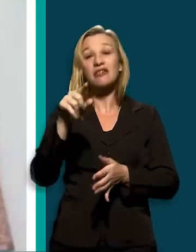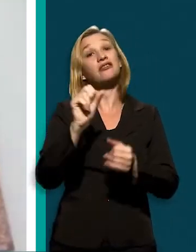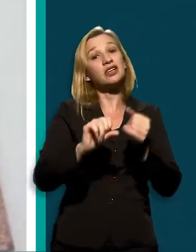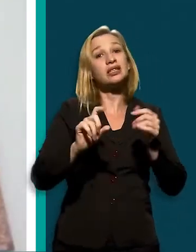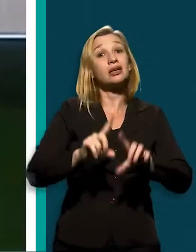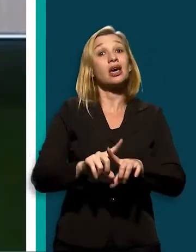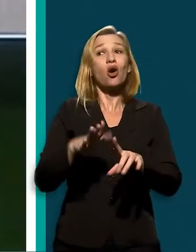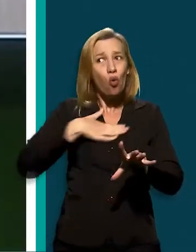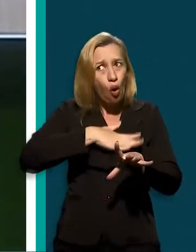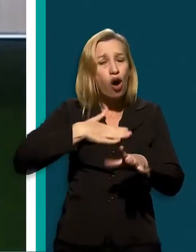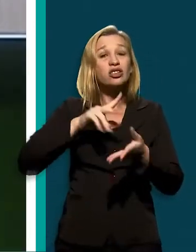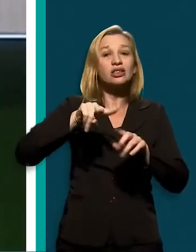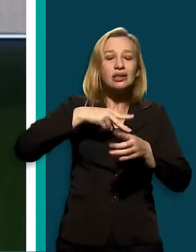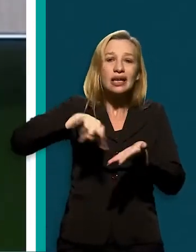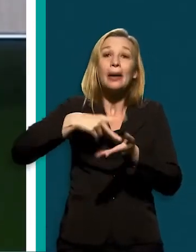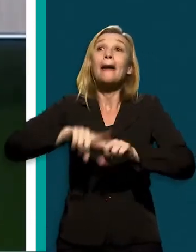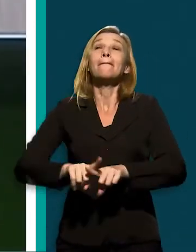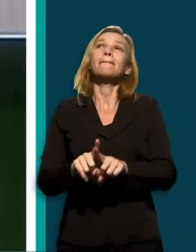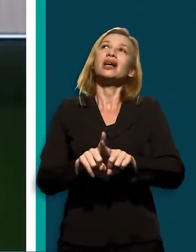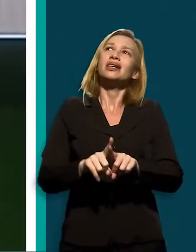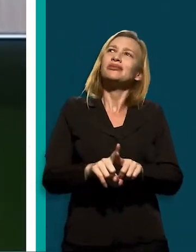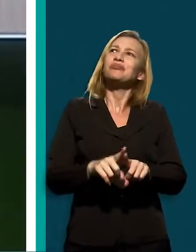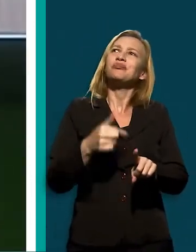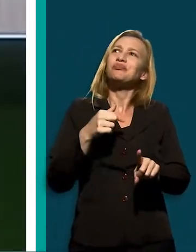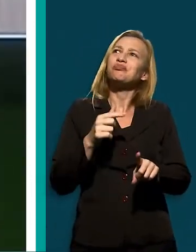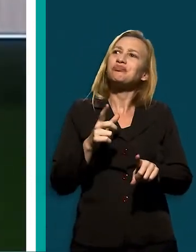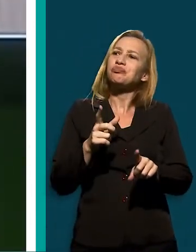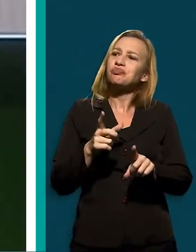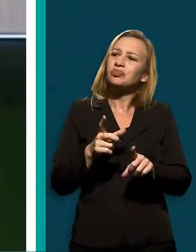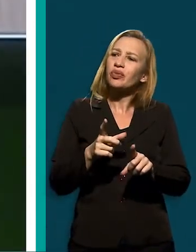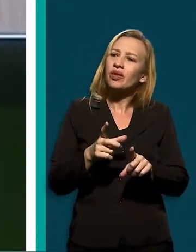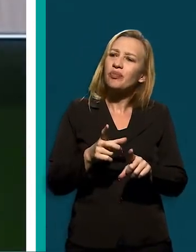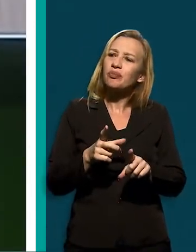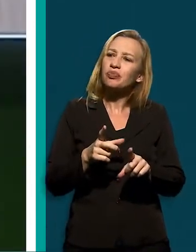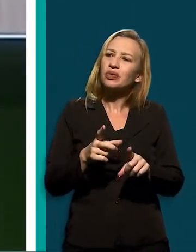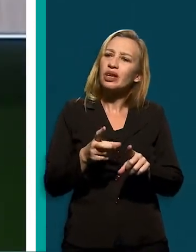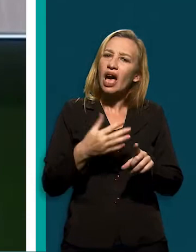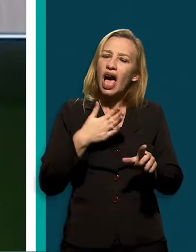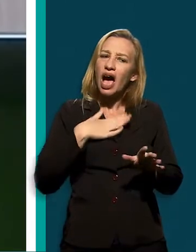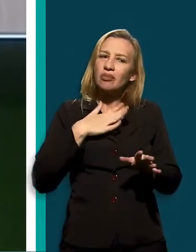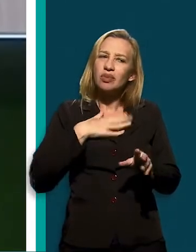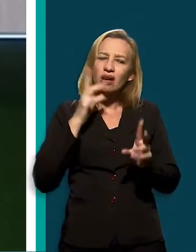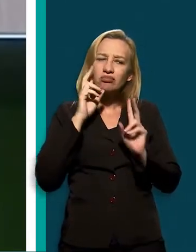de dançar. Só que eu acho que uma coisa também que